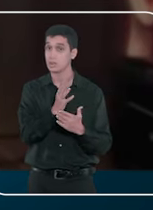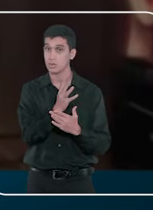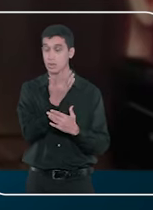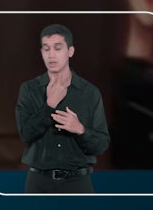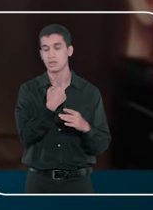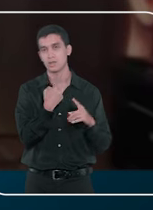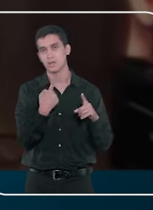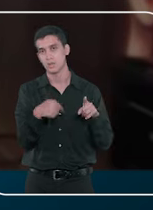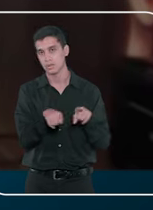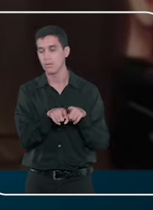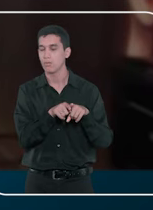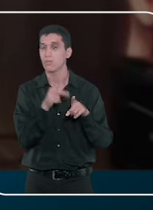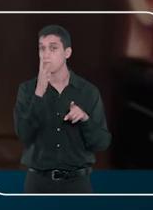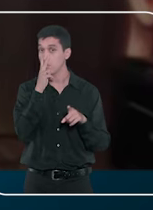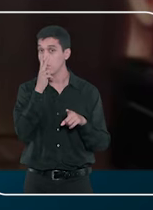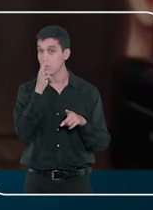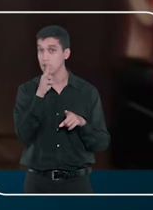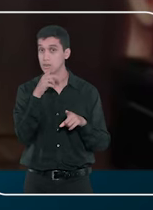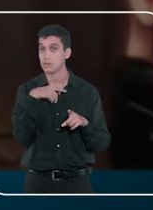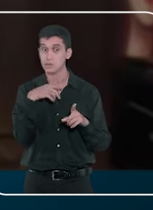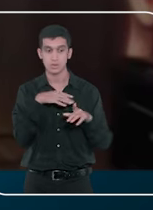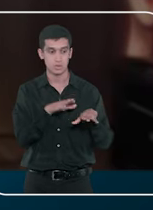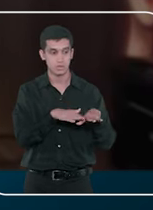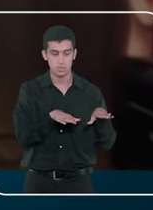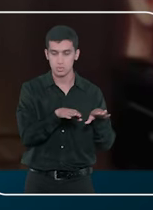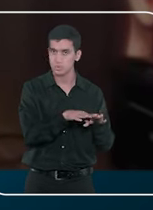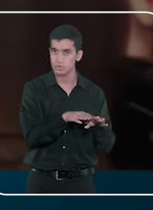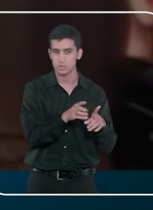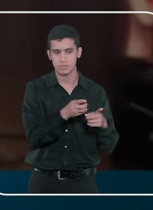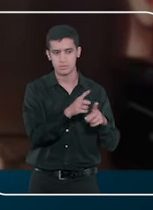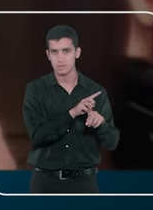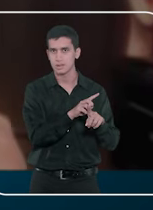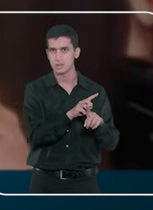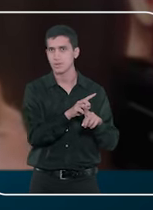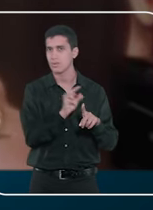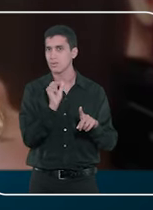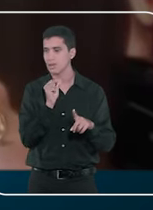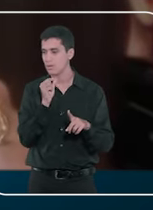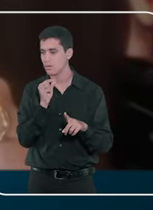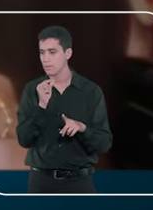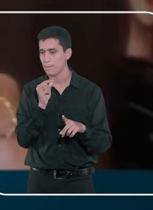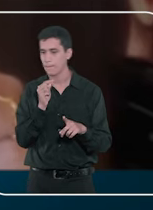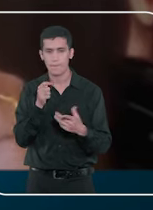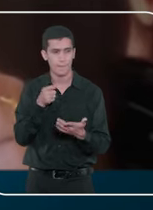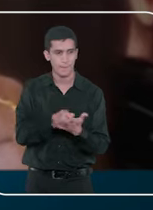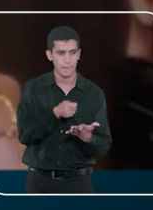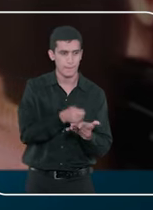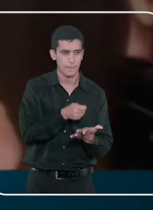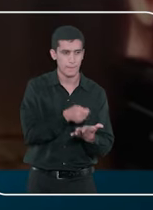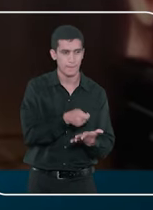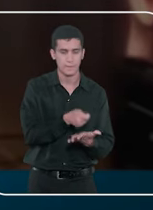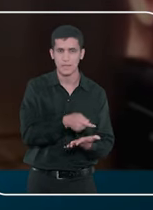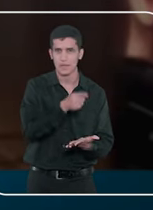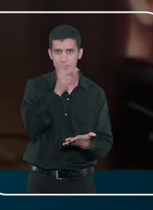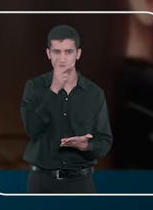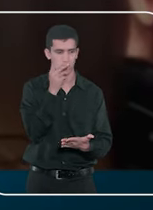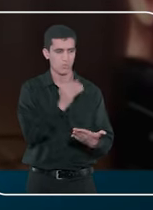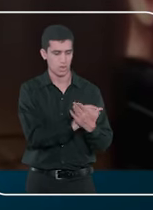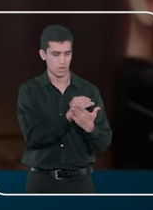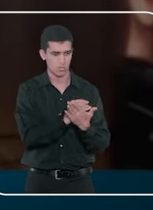porque, me parece, seria absolutamente contraditório obrigar alguém a efetivamente